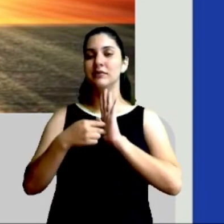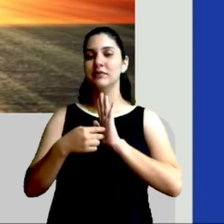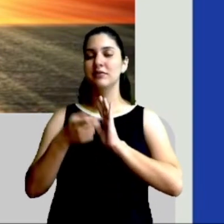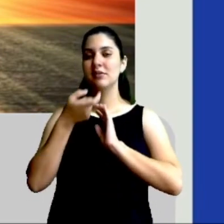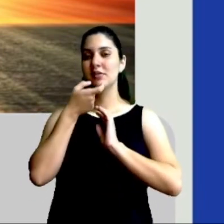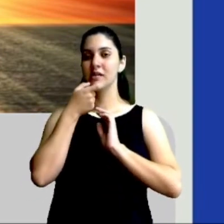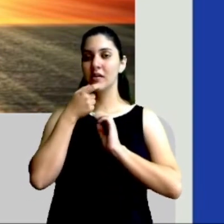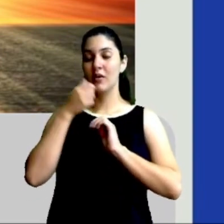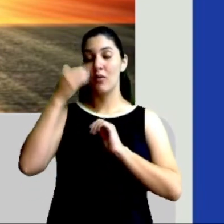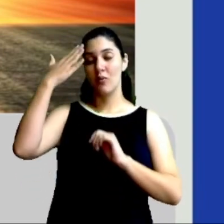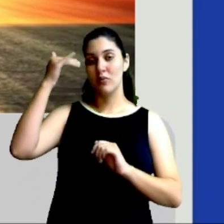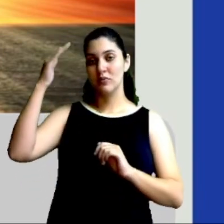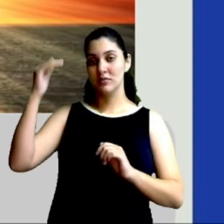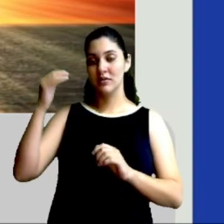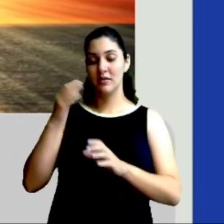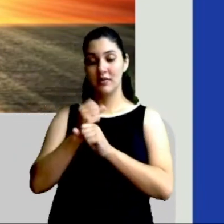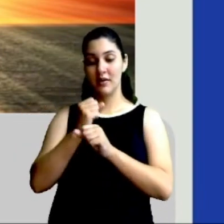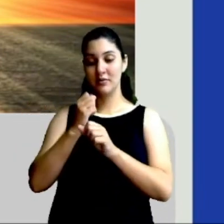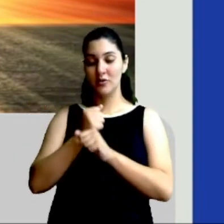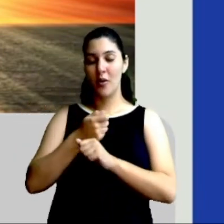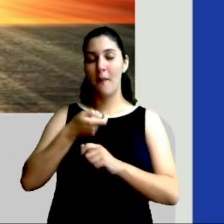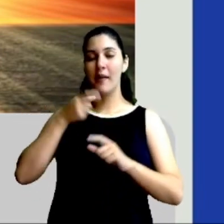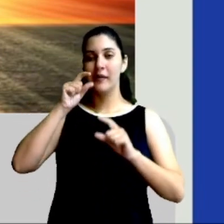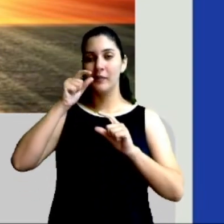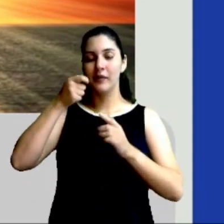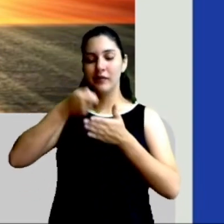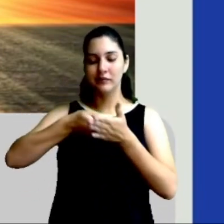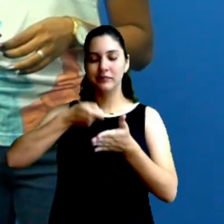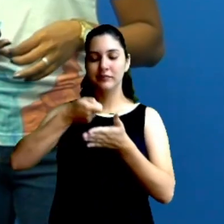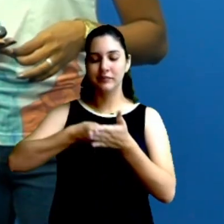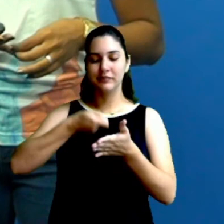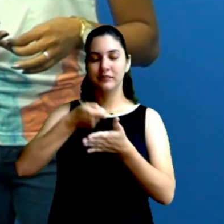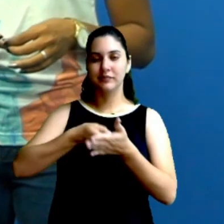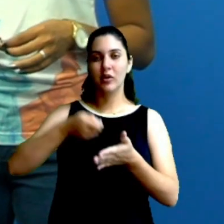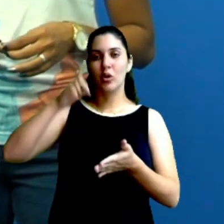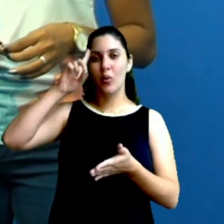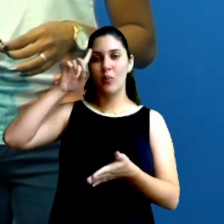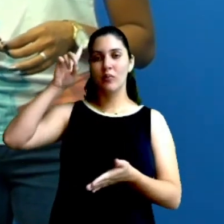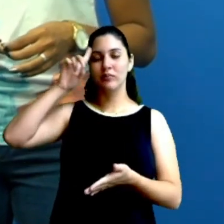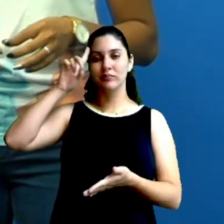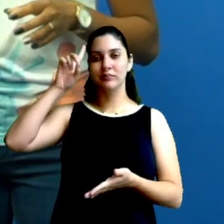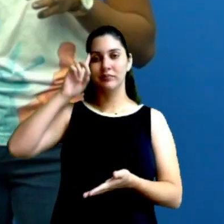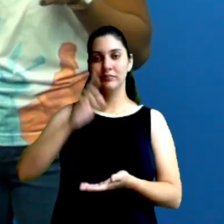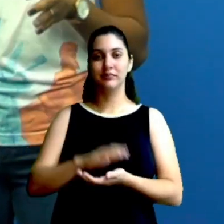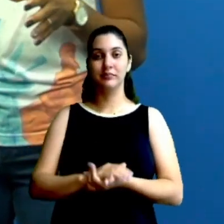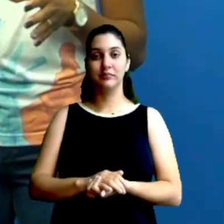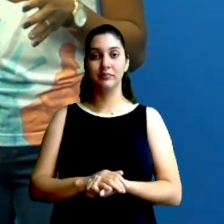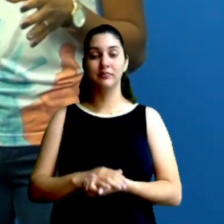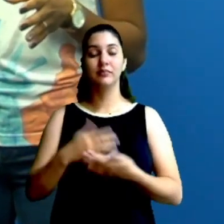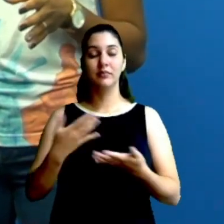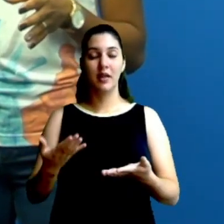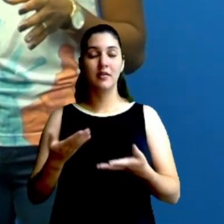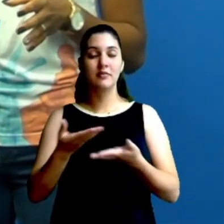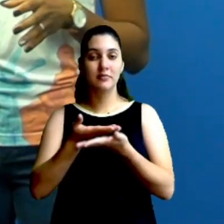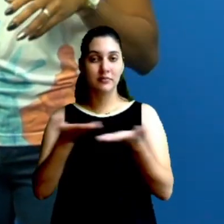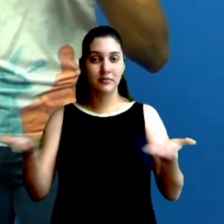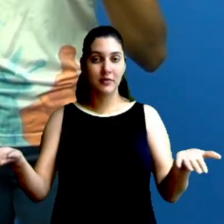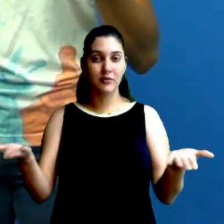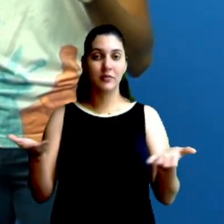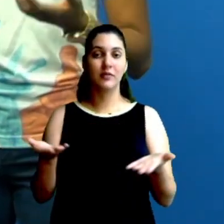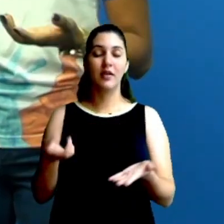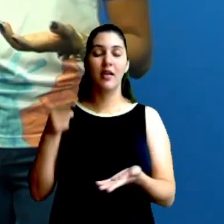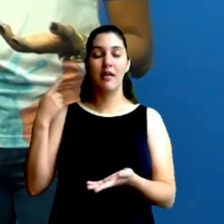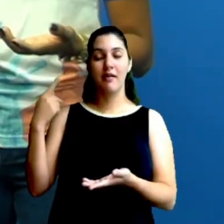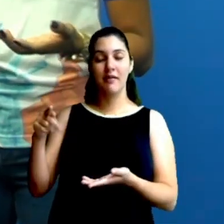O sucesso é a soma de pequenos esforços repetidos dia após dia. E é isso que eu deixo para vocês, é